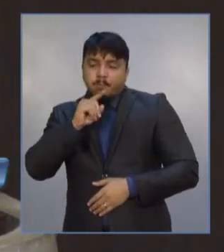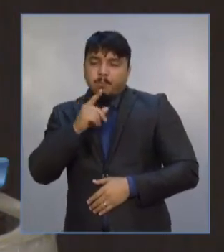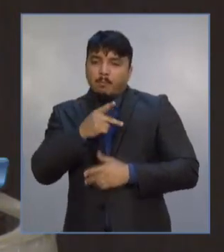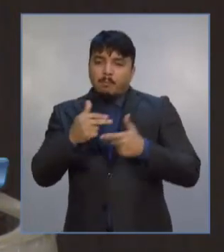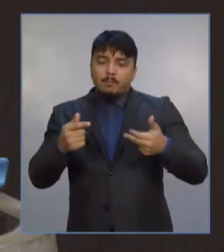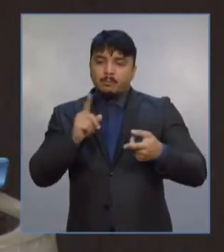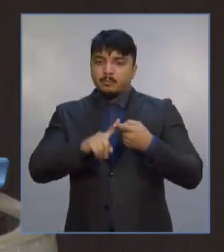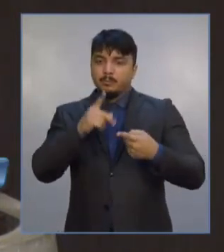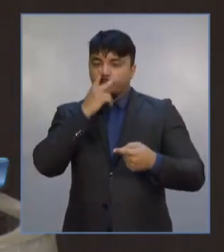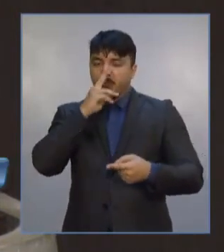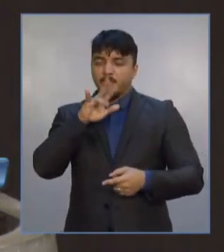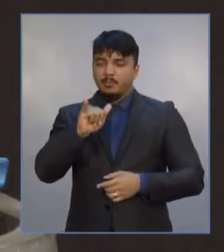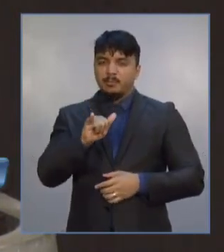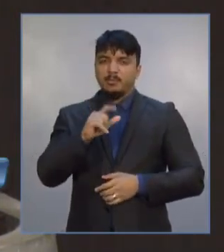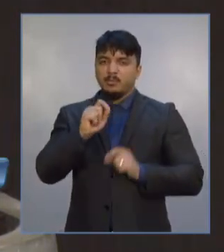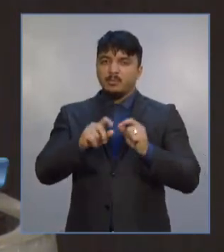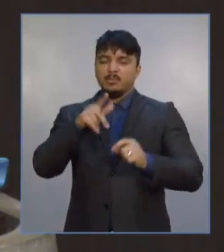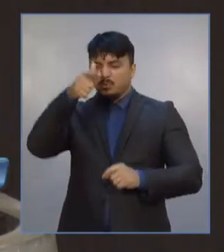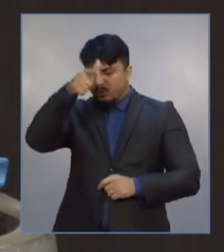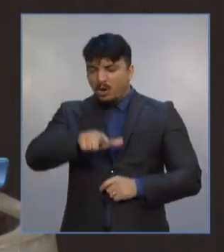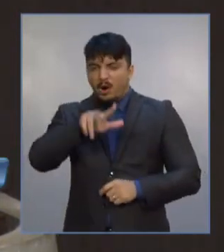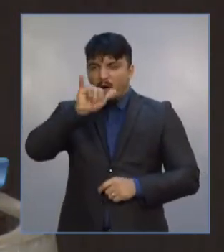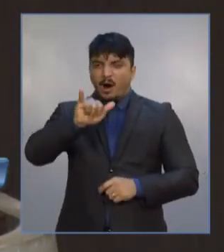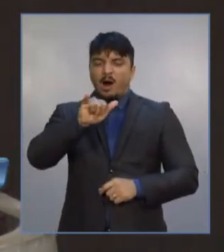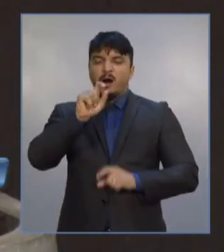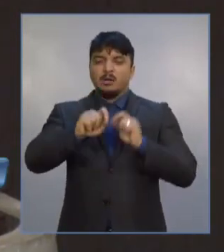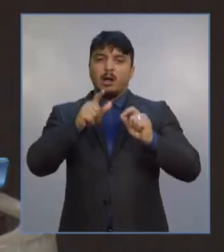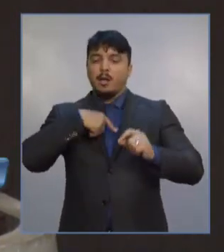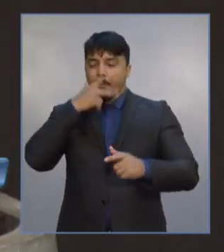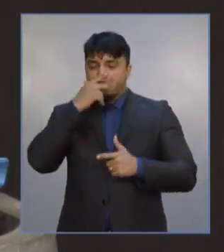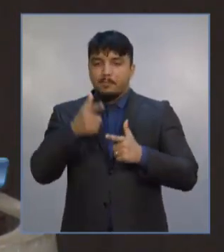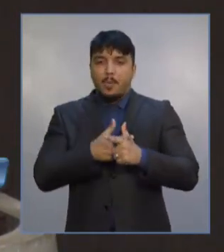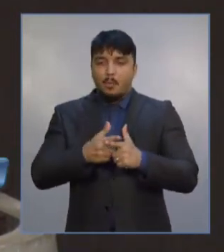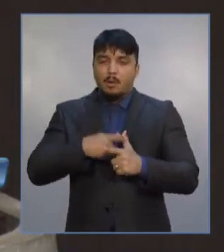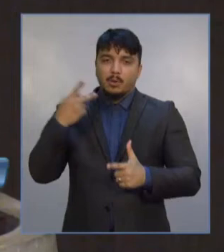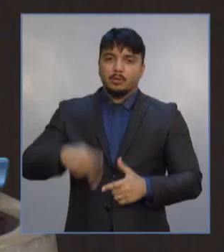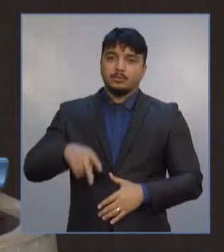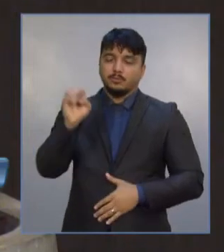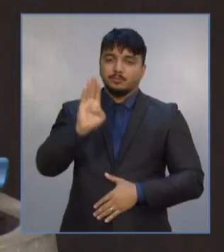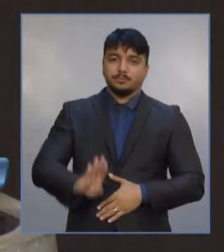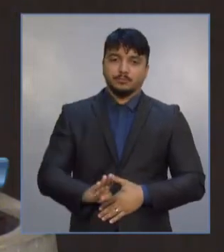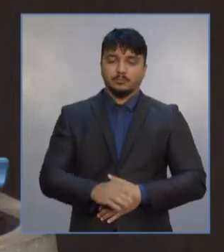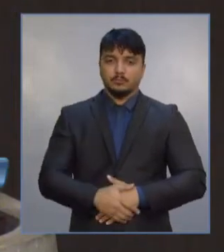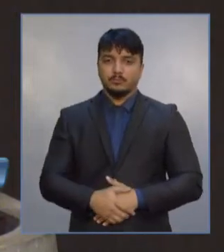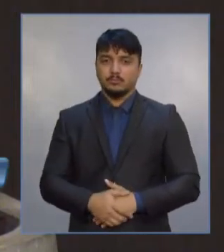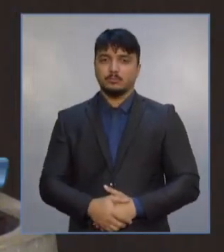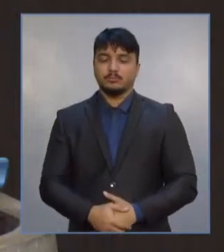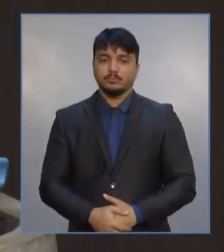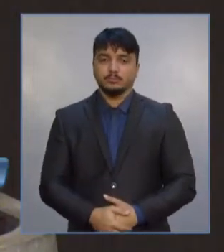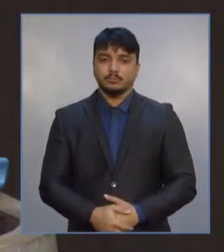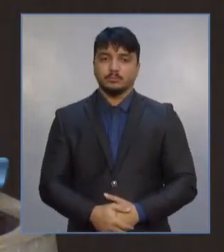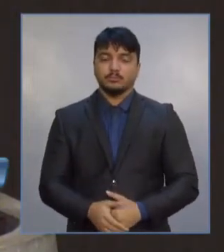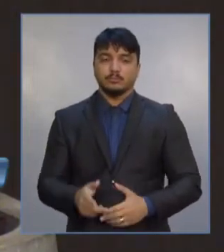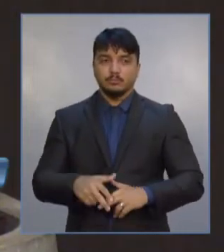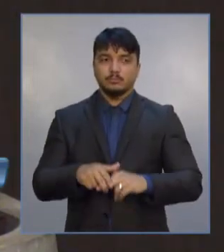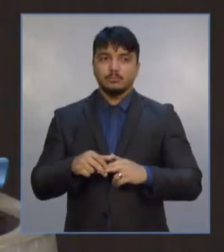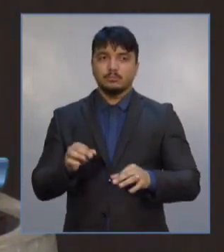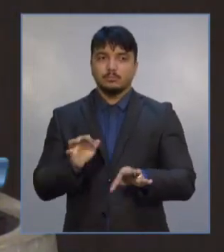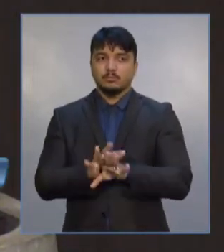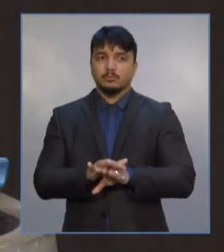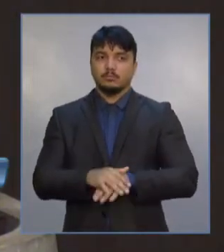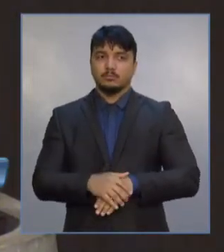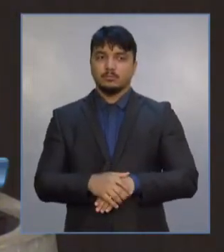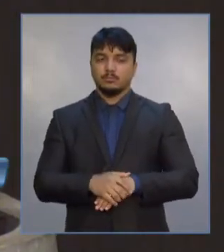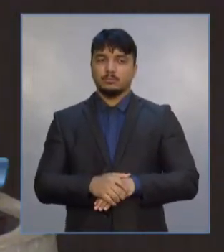norte-americanos, vai ser, mais uma vez, danoso ao Brasil. E eu concluo,